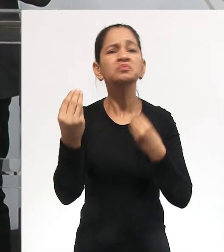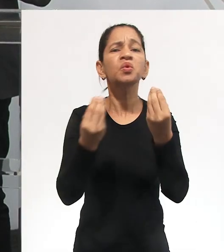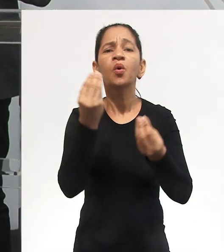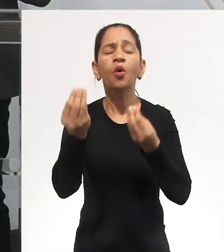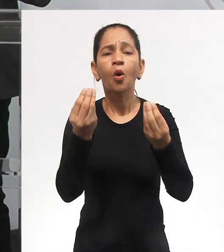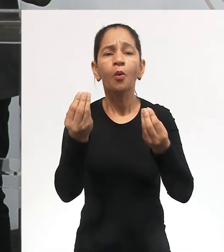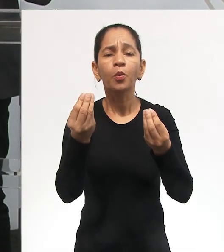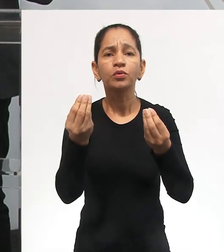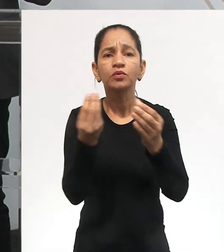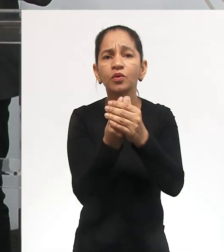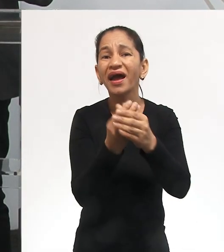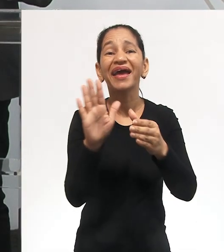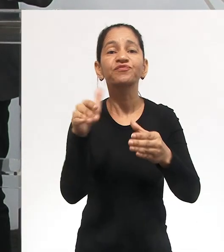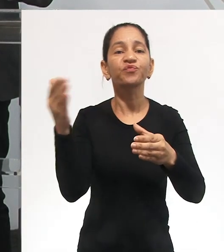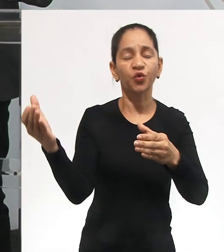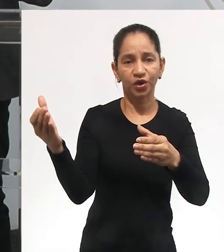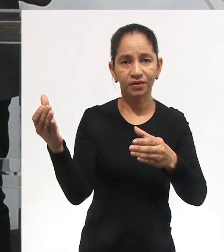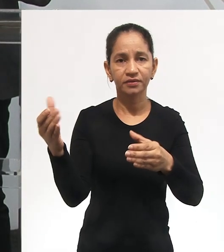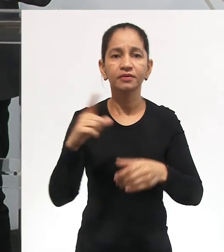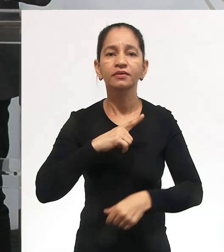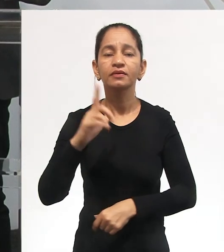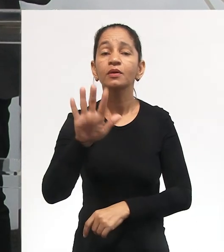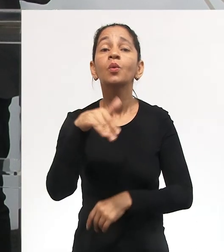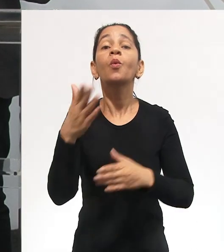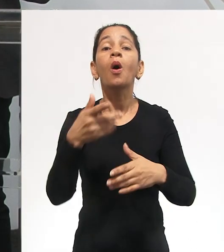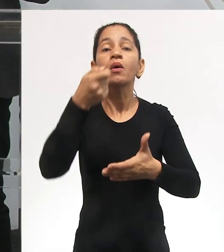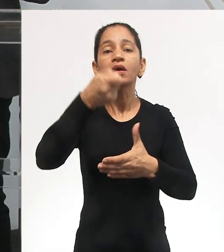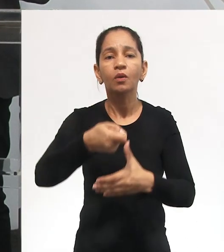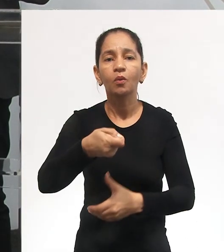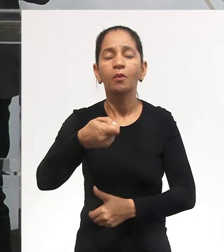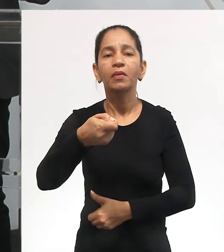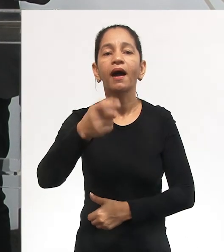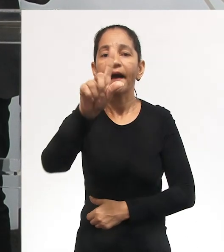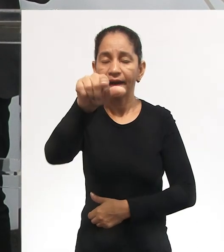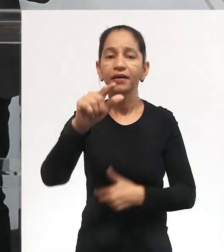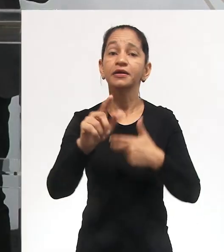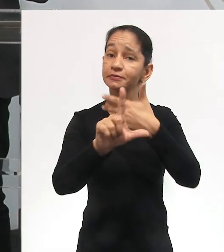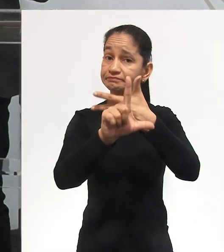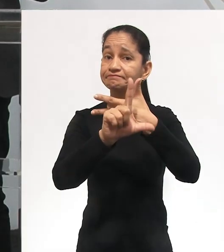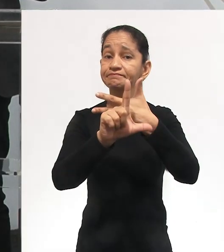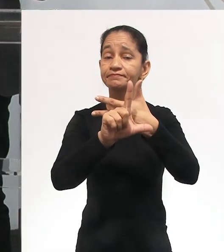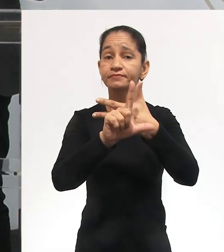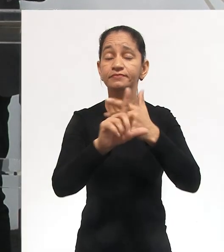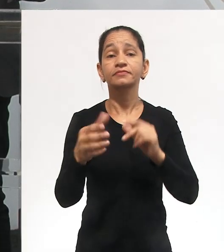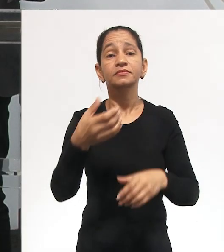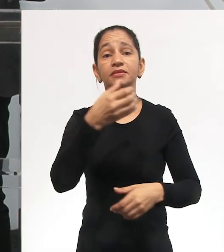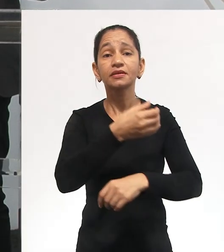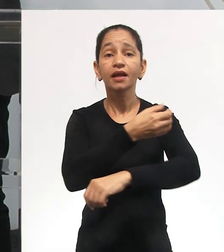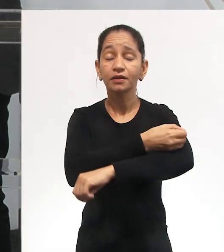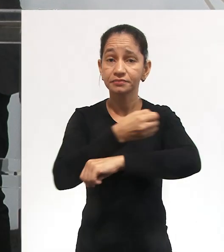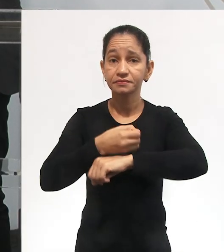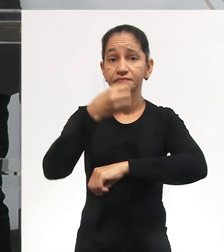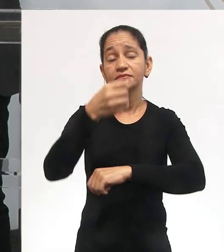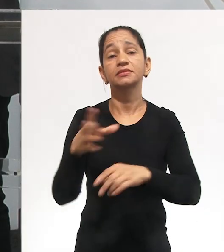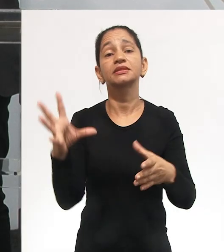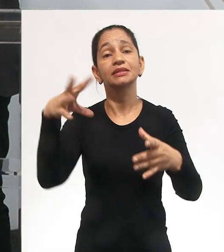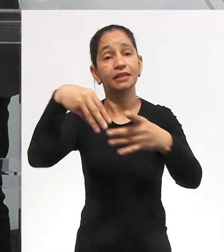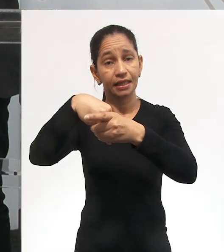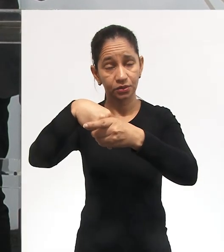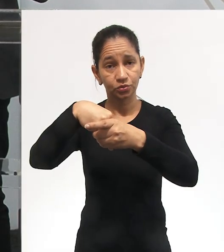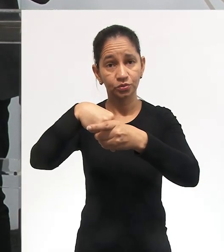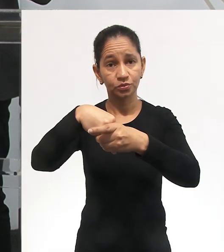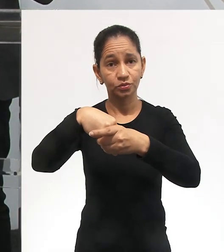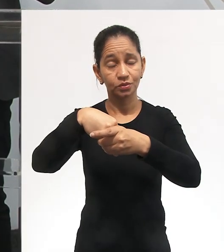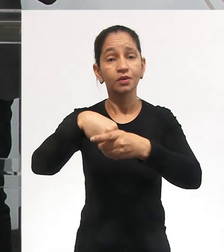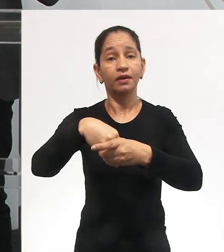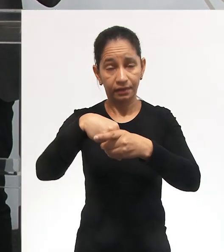cumpre essa fiscalização externa é o próprio poder legislativo por meio de quem? Do Tribunal de Contas, né? Dentro do âmbito do Estado, nós temos o